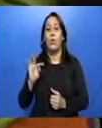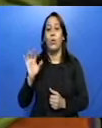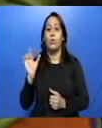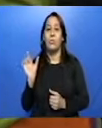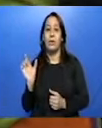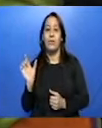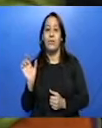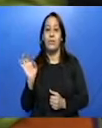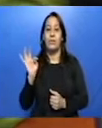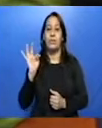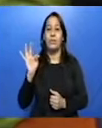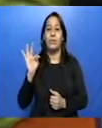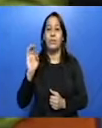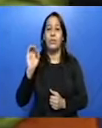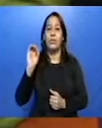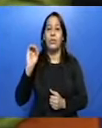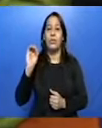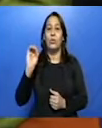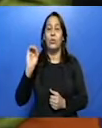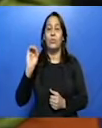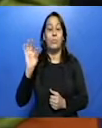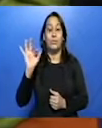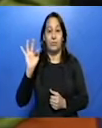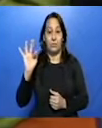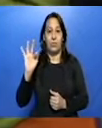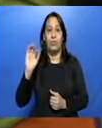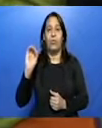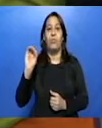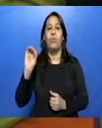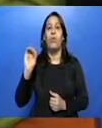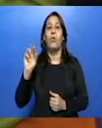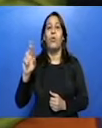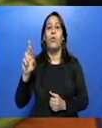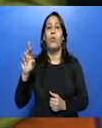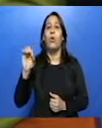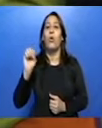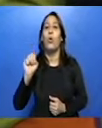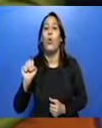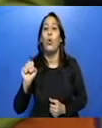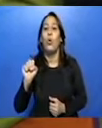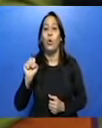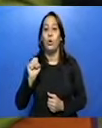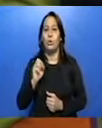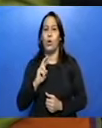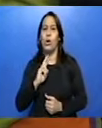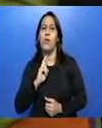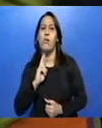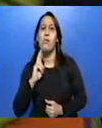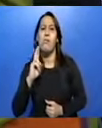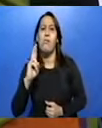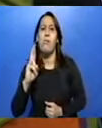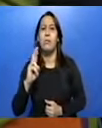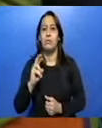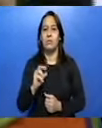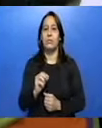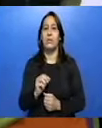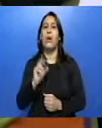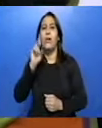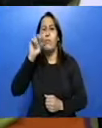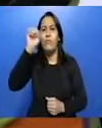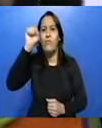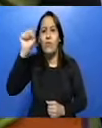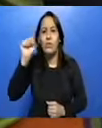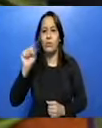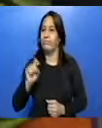Forro, aqui não, aqui arranhou a garganta. Oh, a gente diz que ele é um som forte, então nós